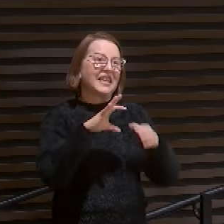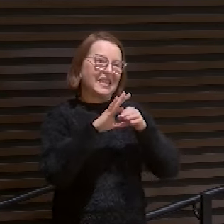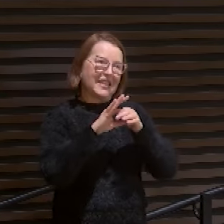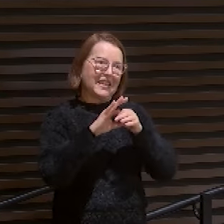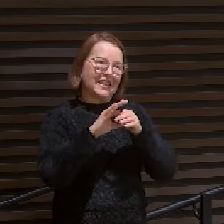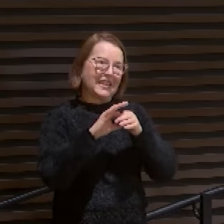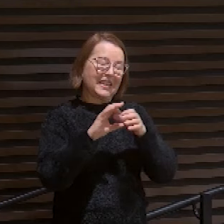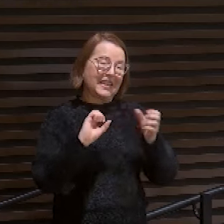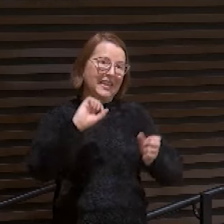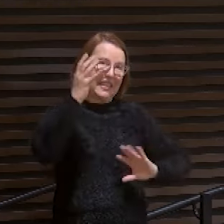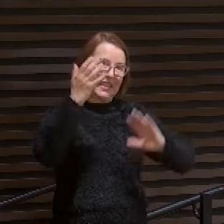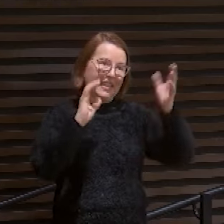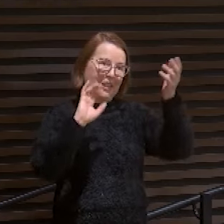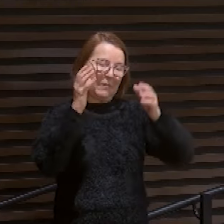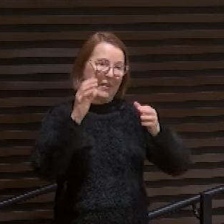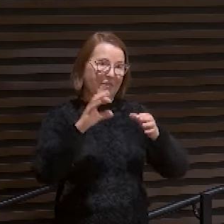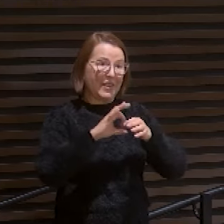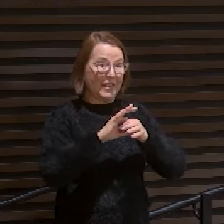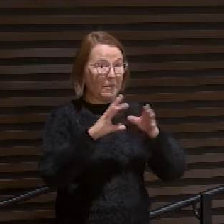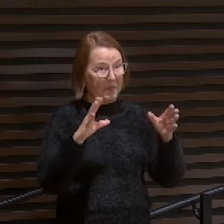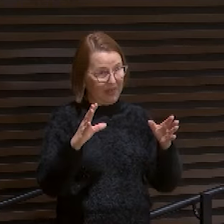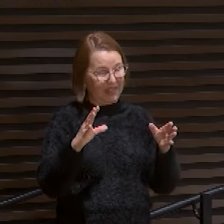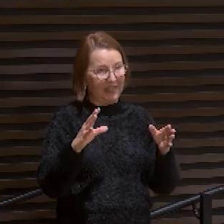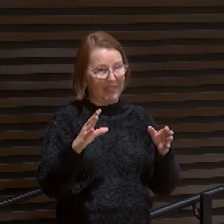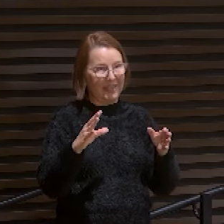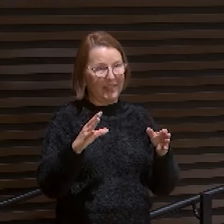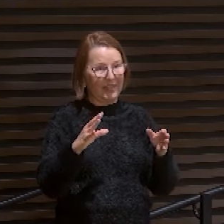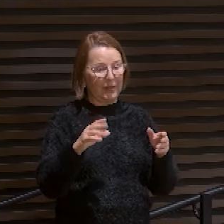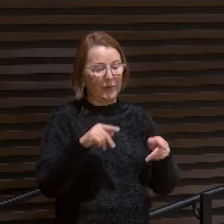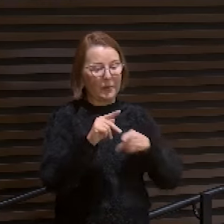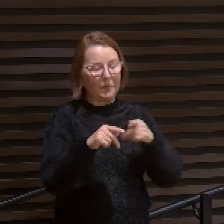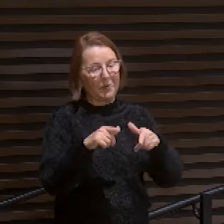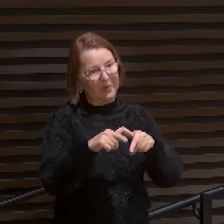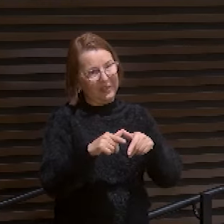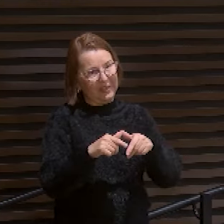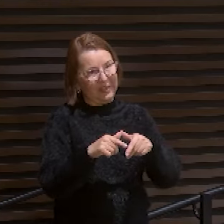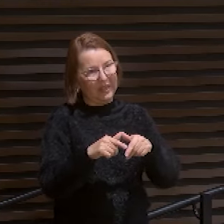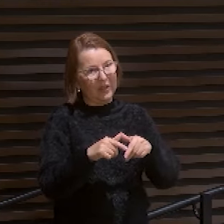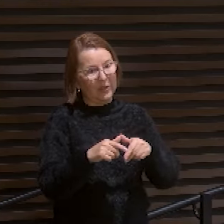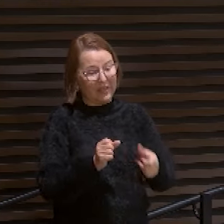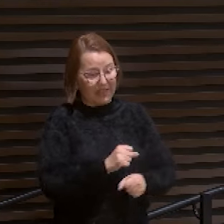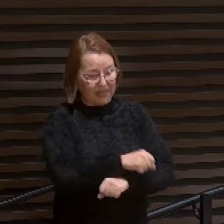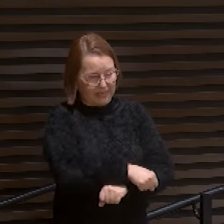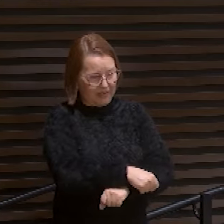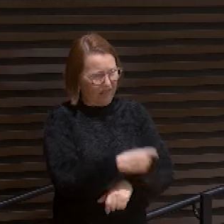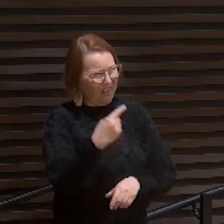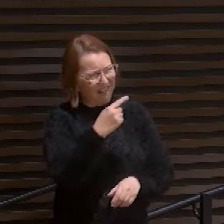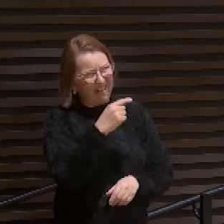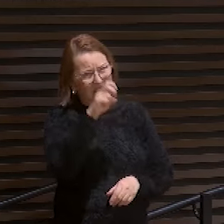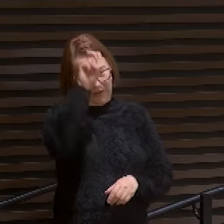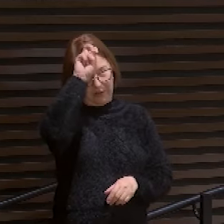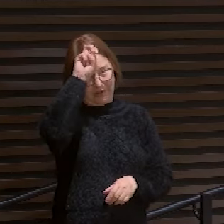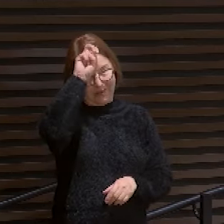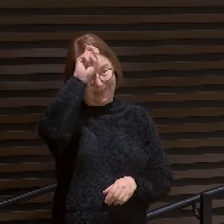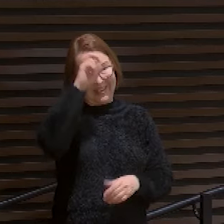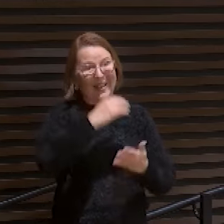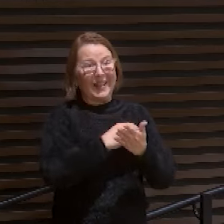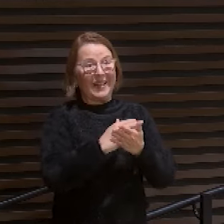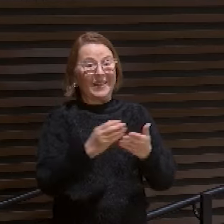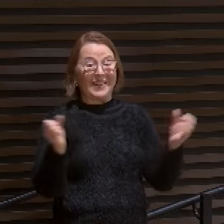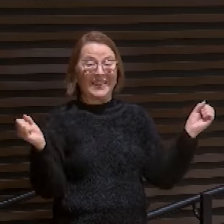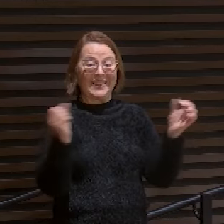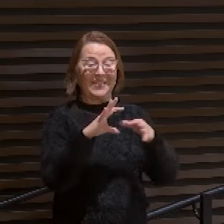de Israel da vil escravidão do Egito. E começa a nova aliança que realiza a